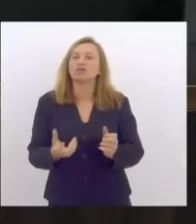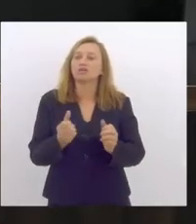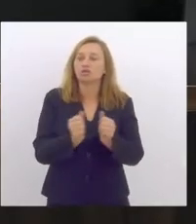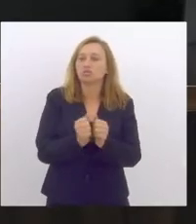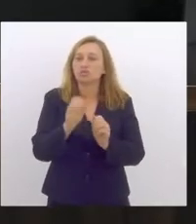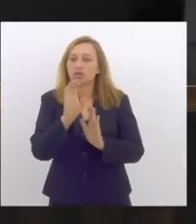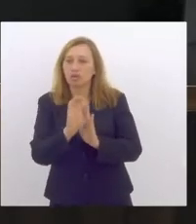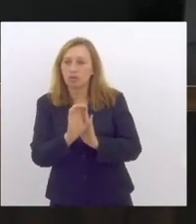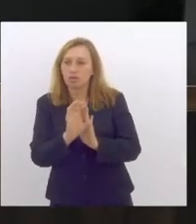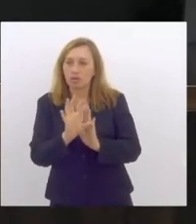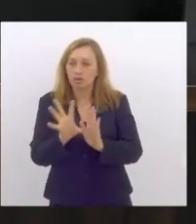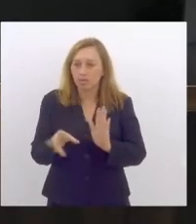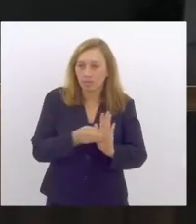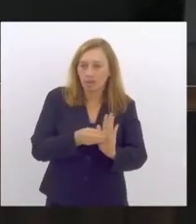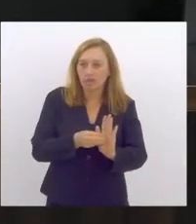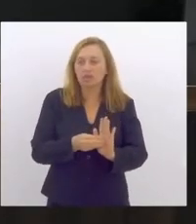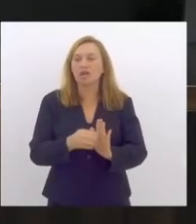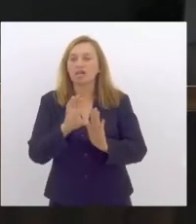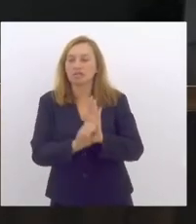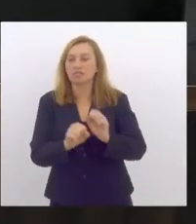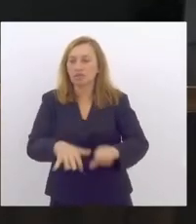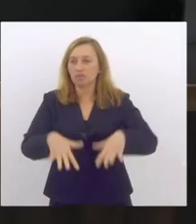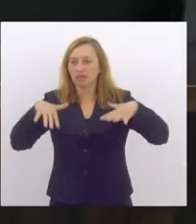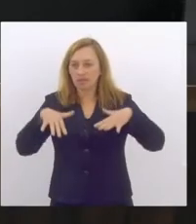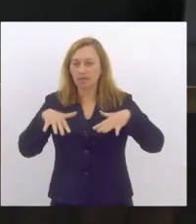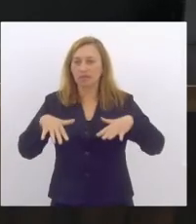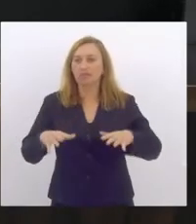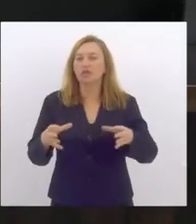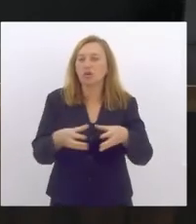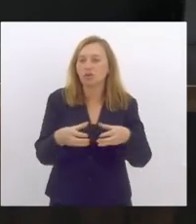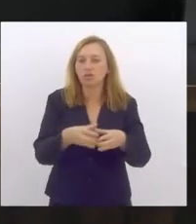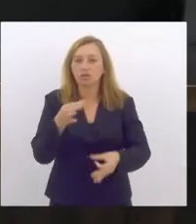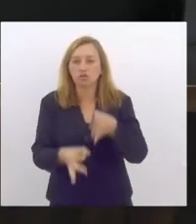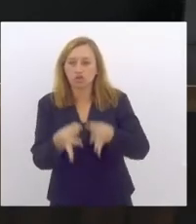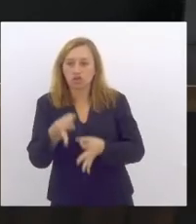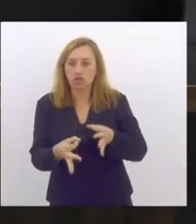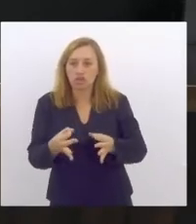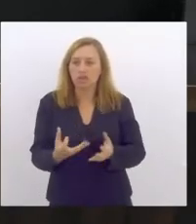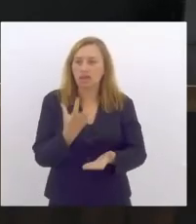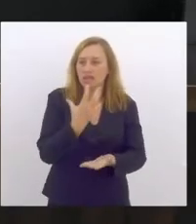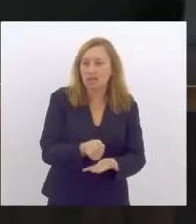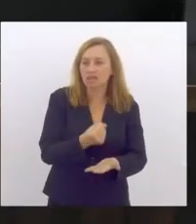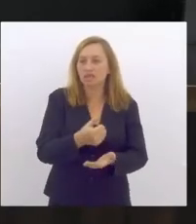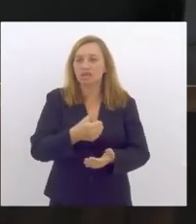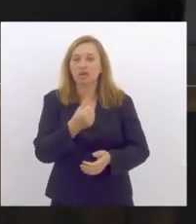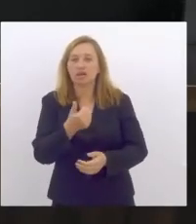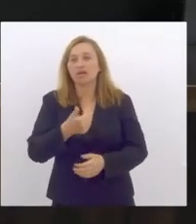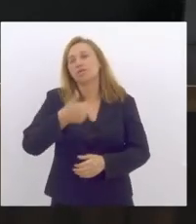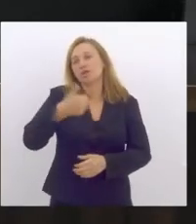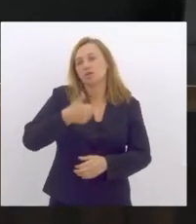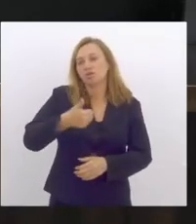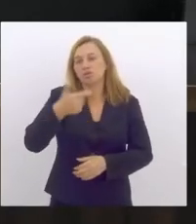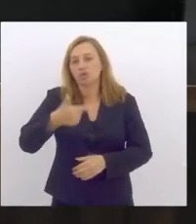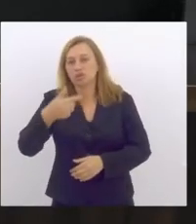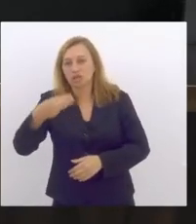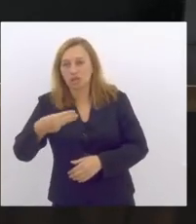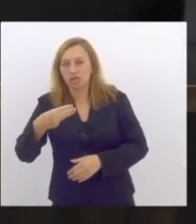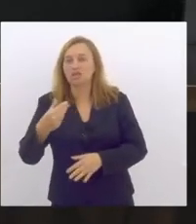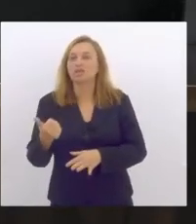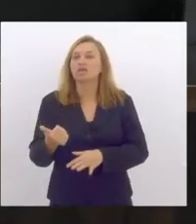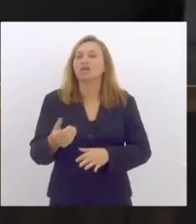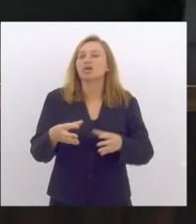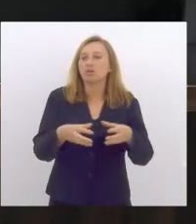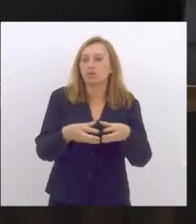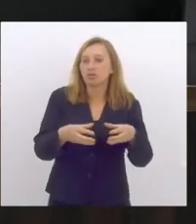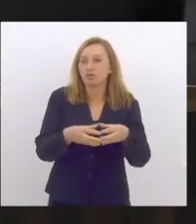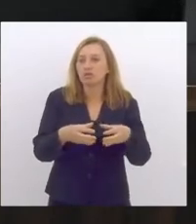emenda. Novos pareceres às emendas de plenário. Da Comissão de Constituição e Justiça, favorável às emendas 1 e 3. Da Comissão de